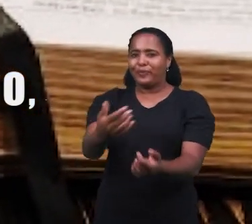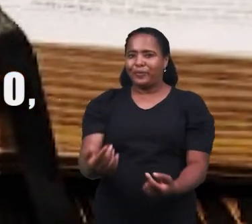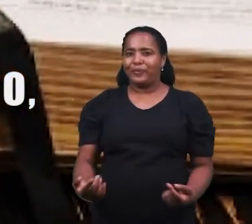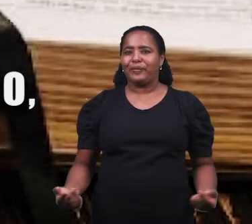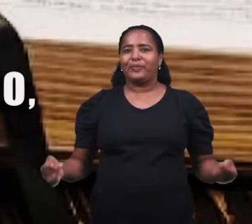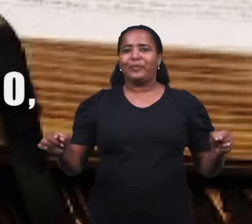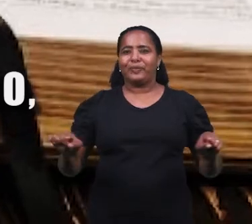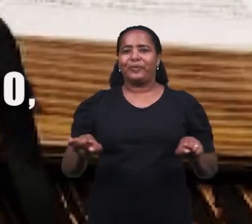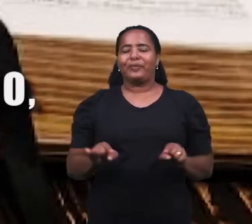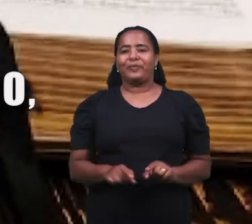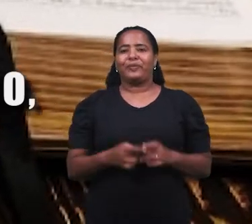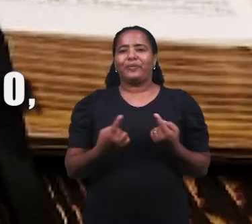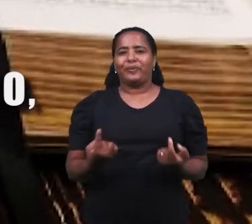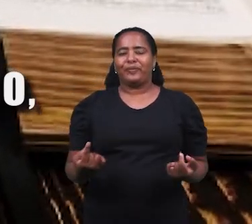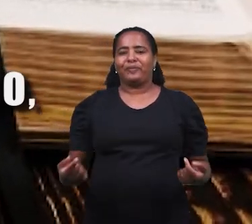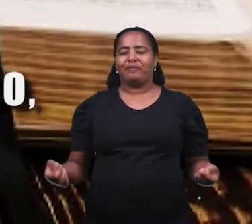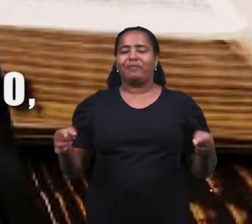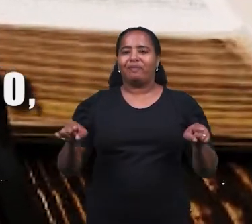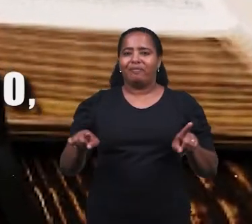são